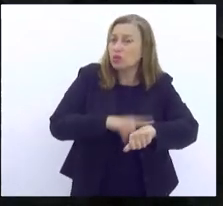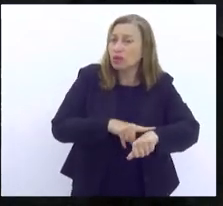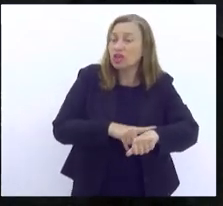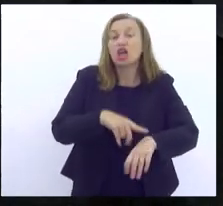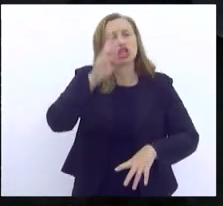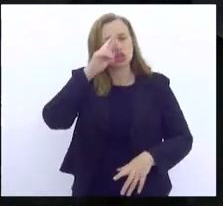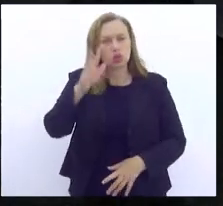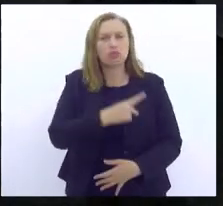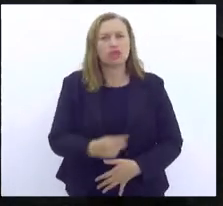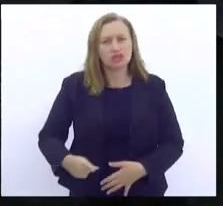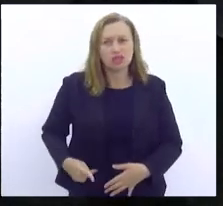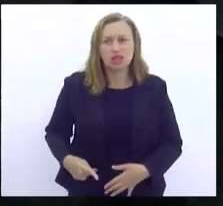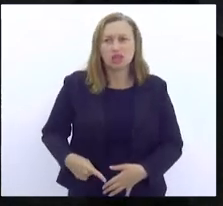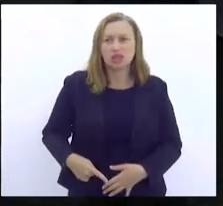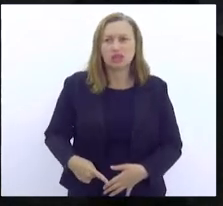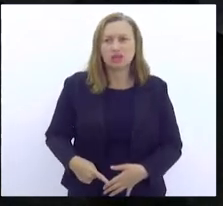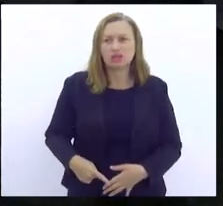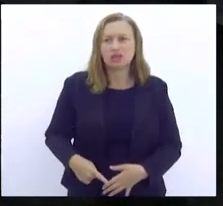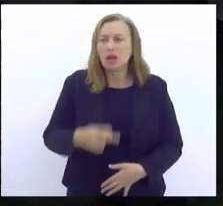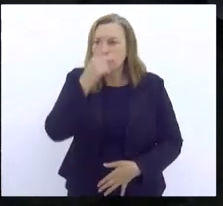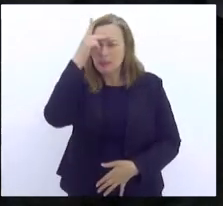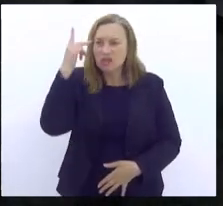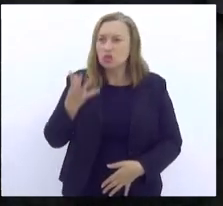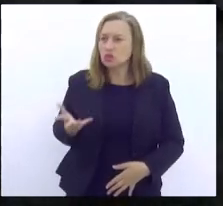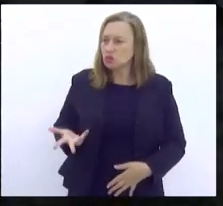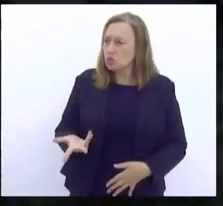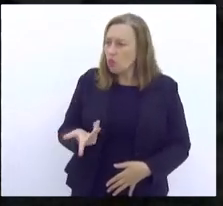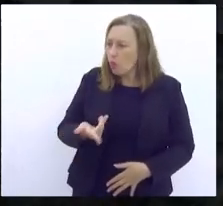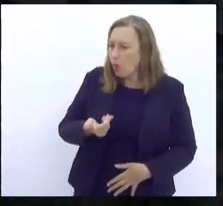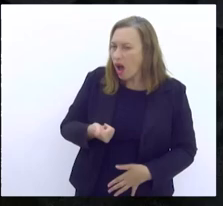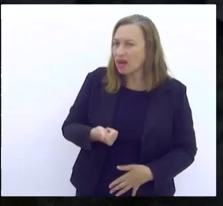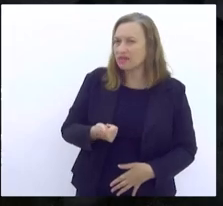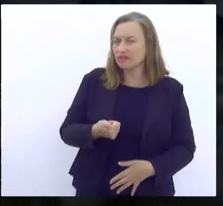senhor presidente, de pessoas qualificadas,